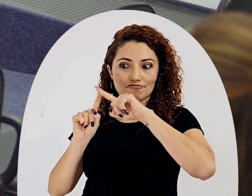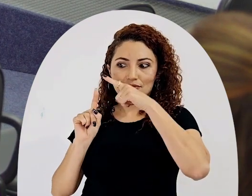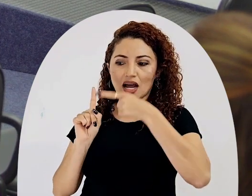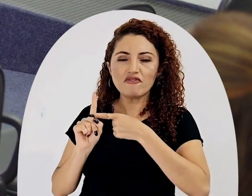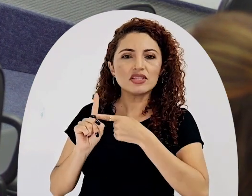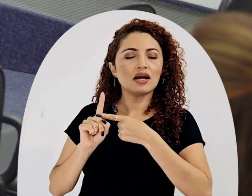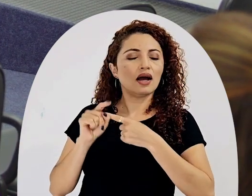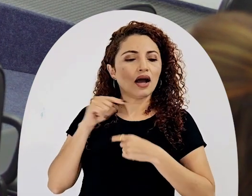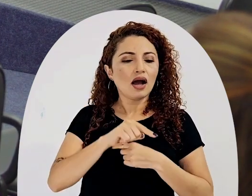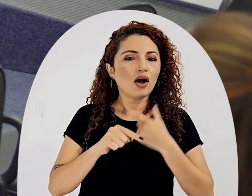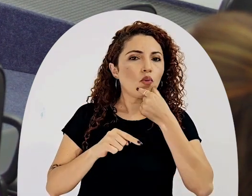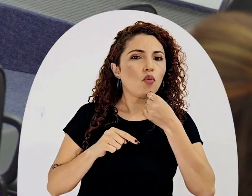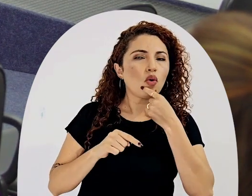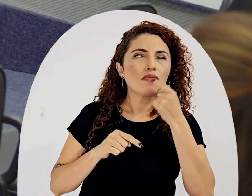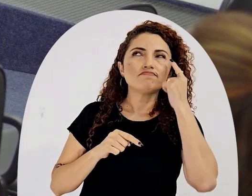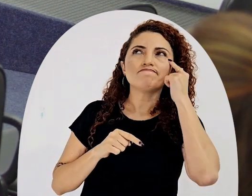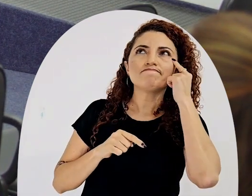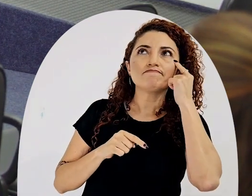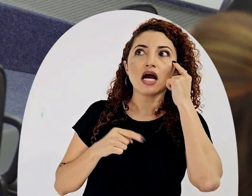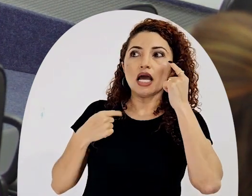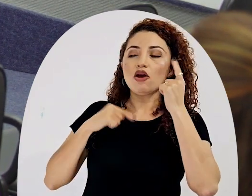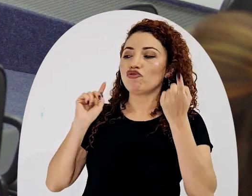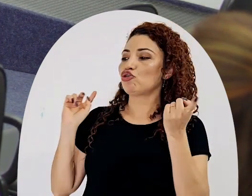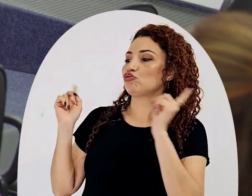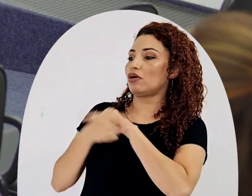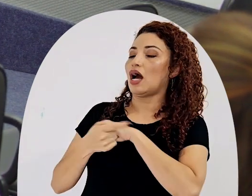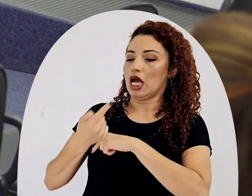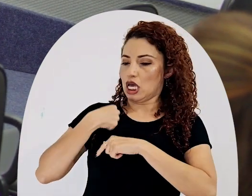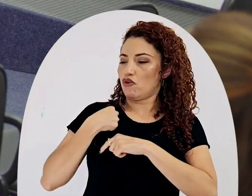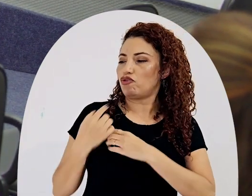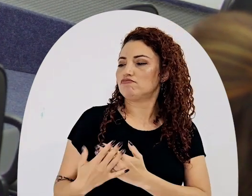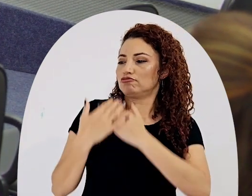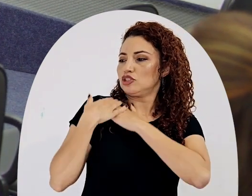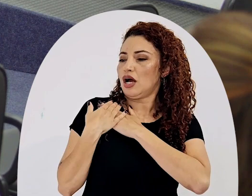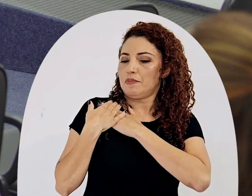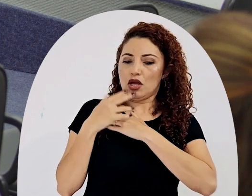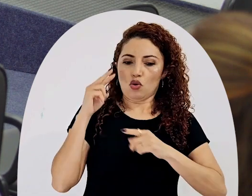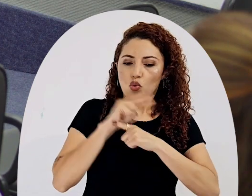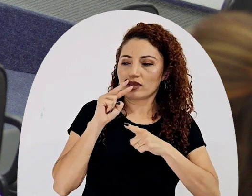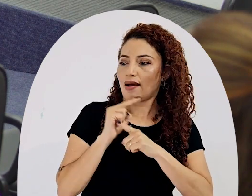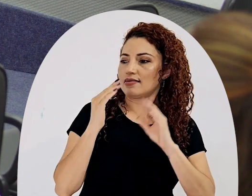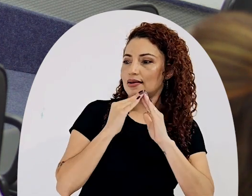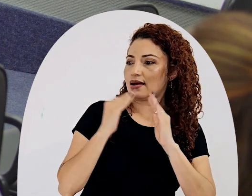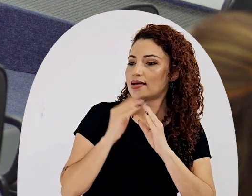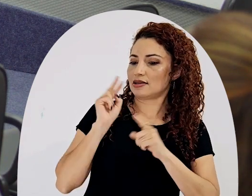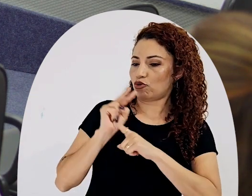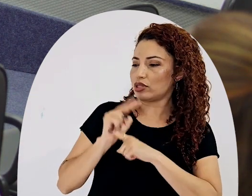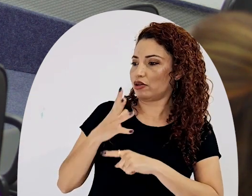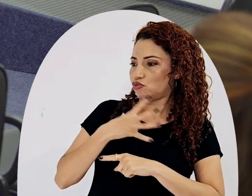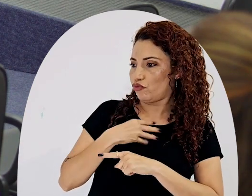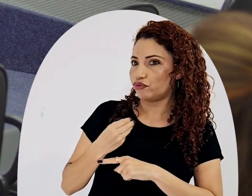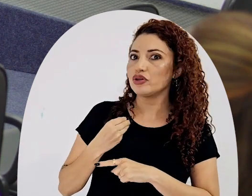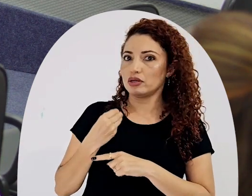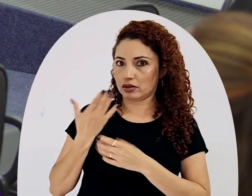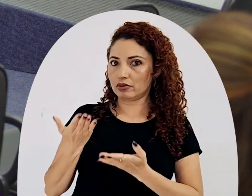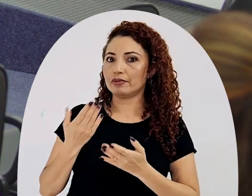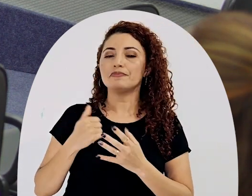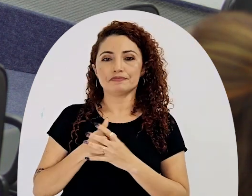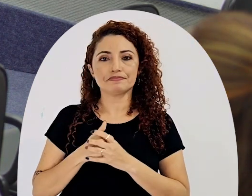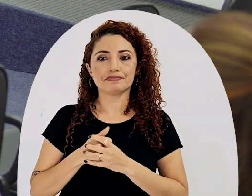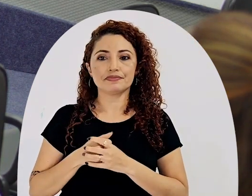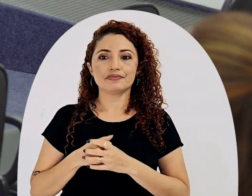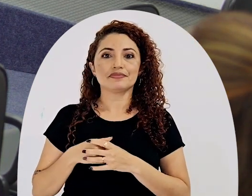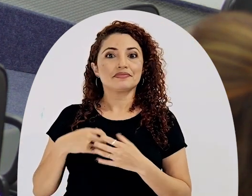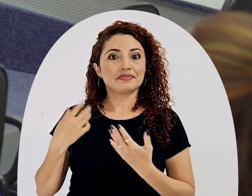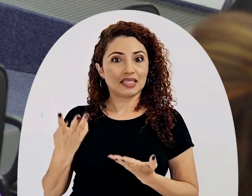filho. E passados os 3 meses da licença maternidade, a mulher voltou a trabalhar. E